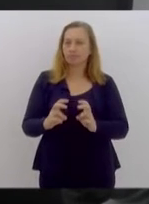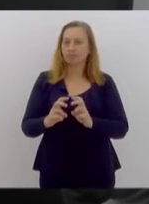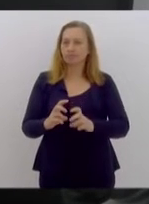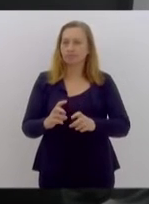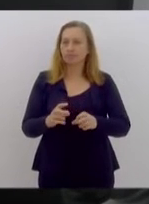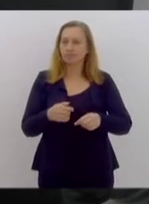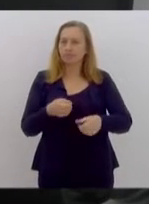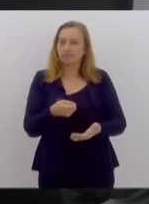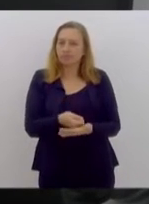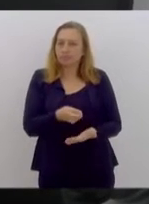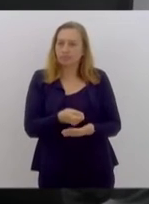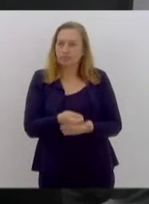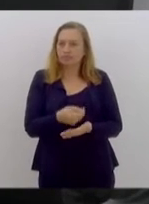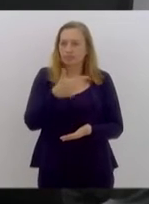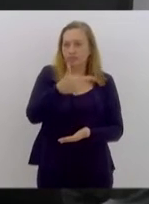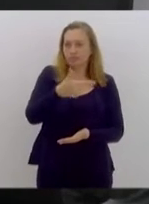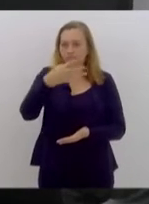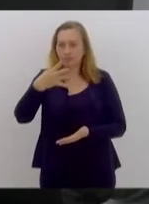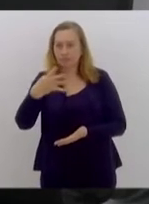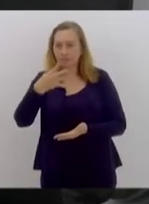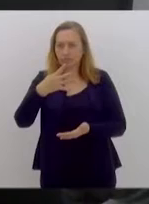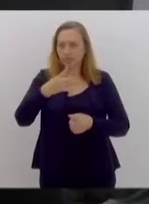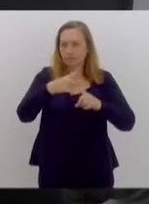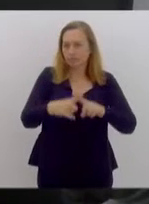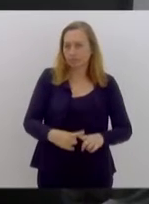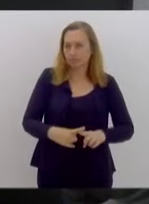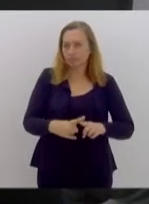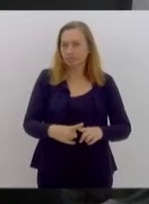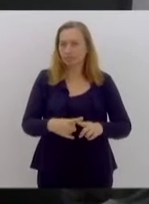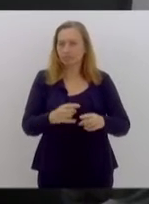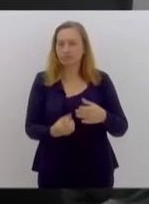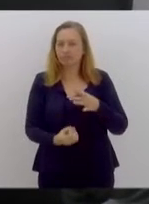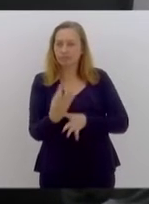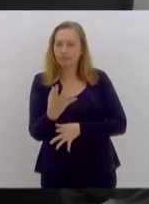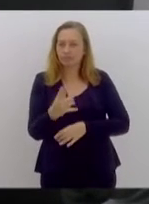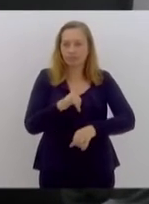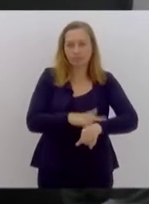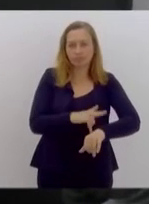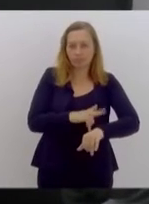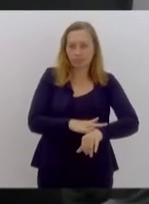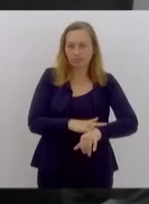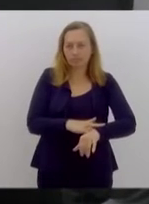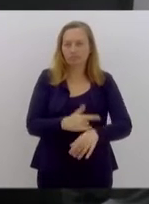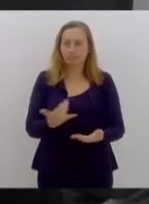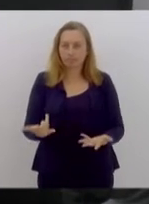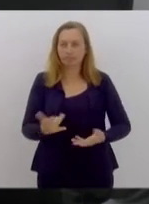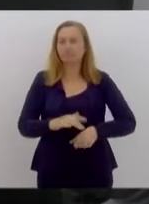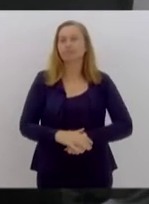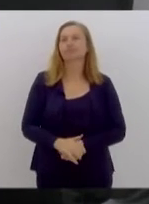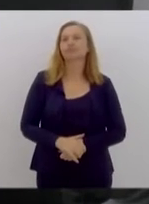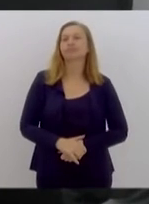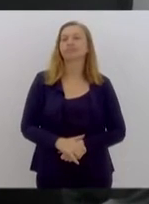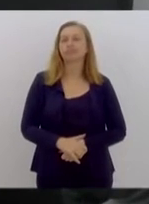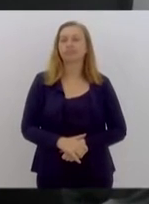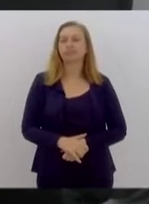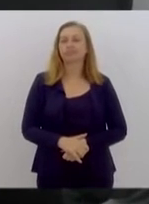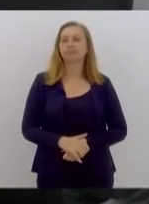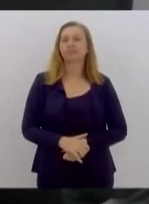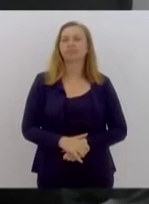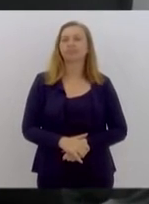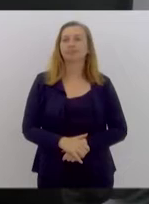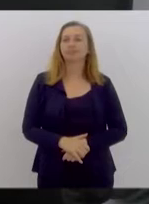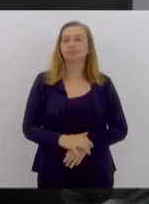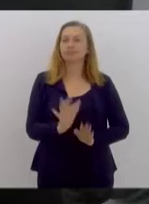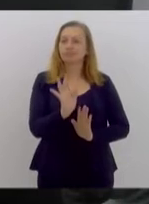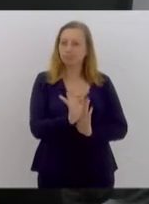prazo de 24 meses para ela poder construir os banheiros que não existe nas estações só fica muito genérico então Quis colocar